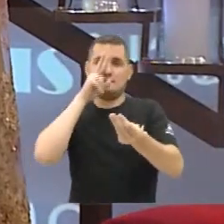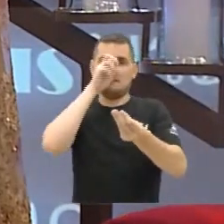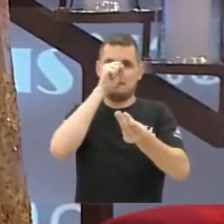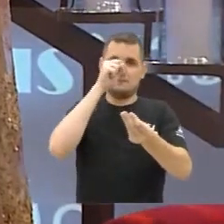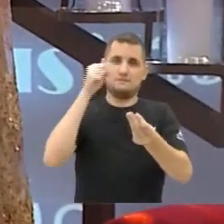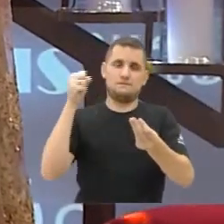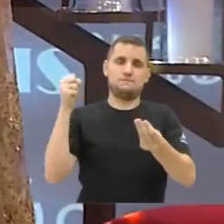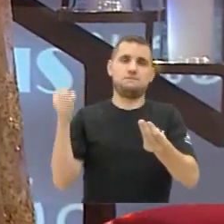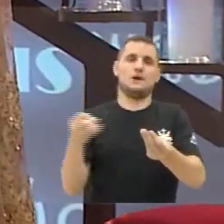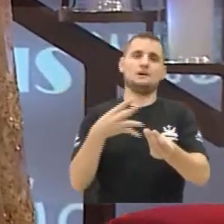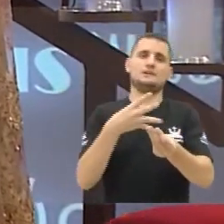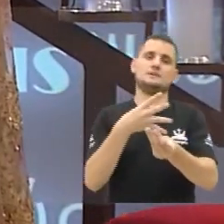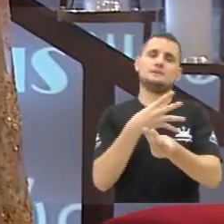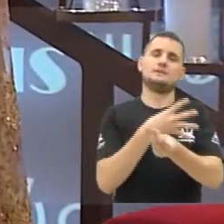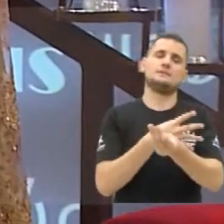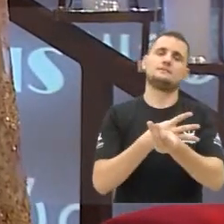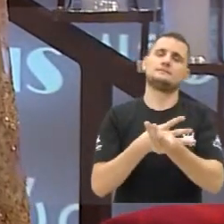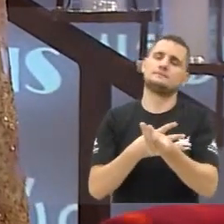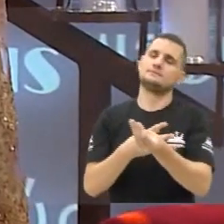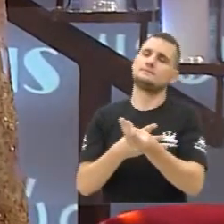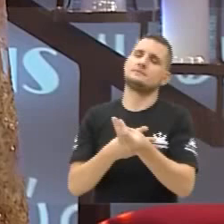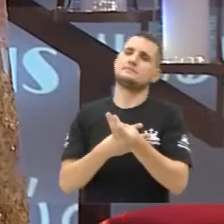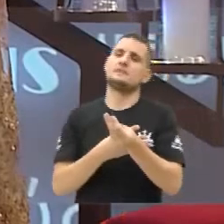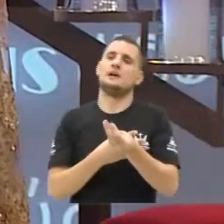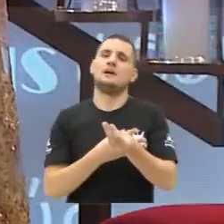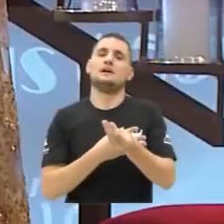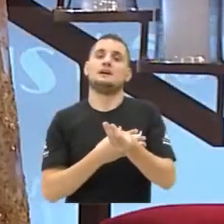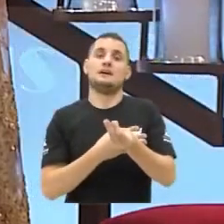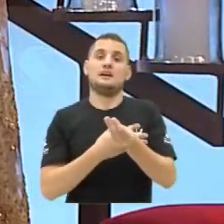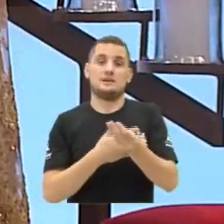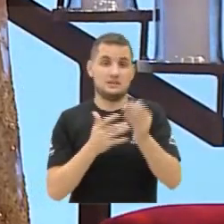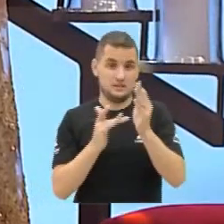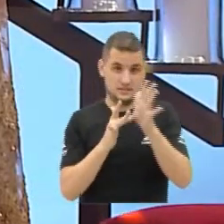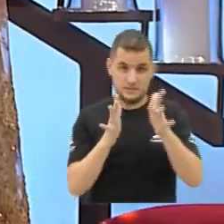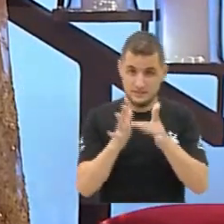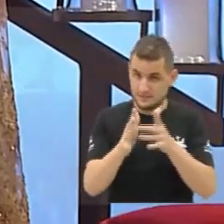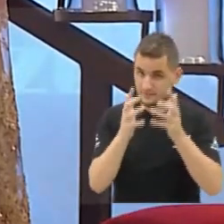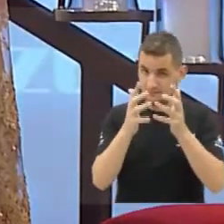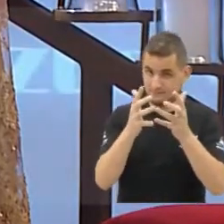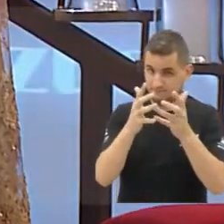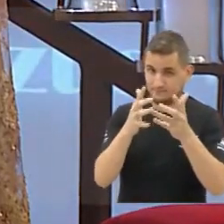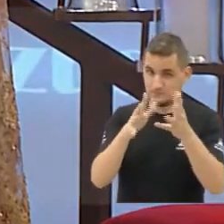Restituirei tuas forças e te